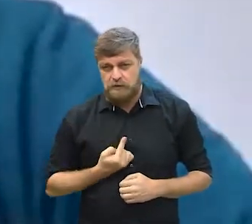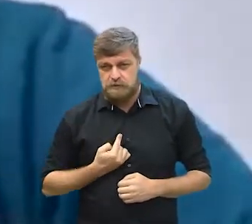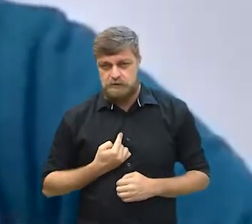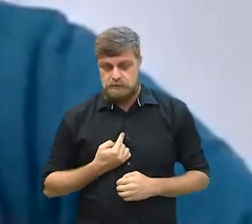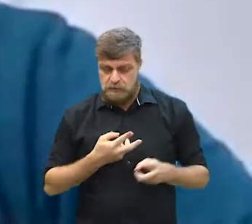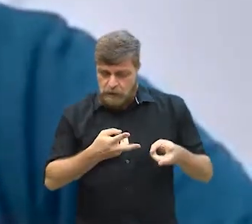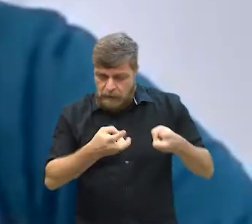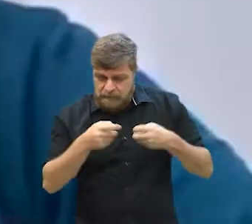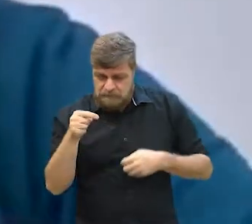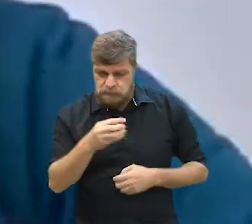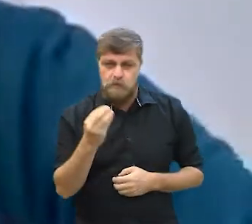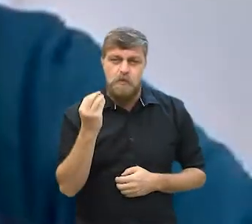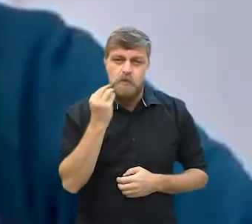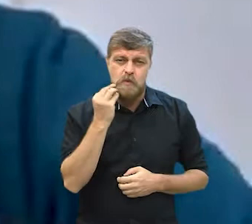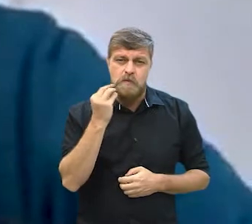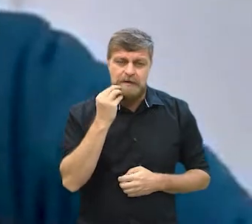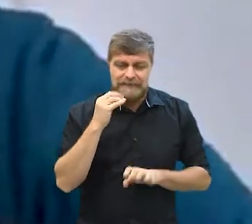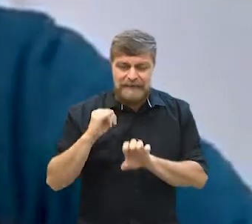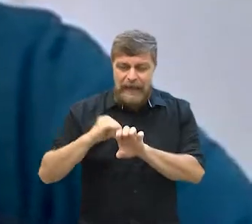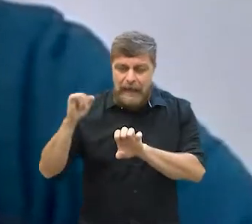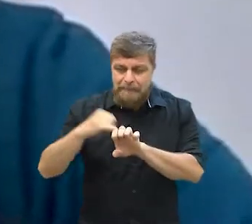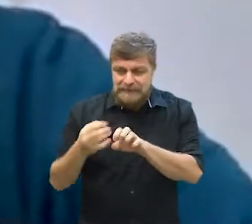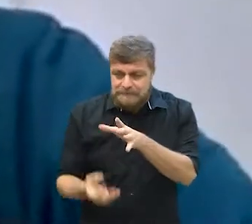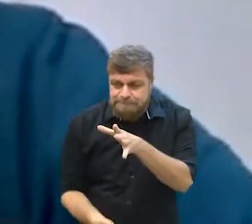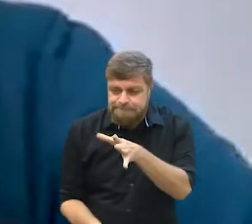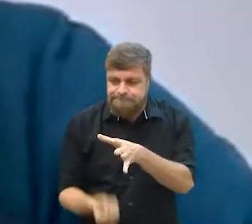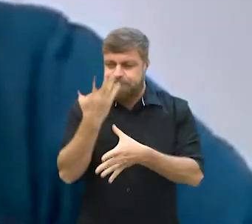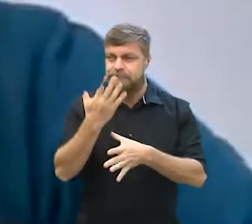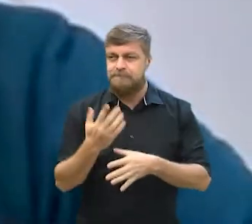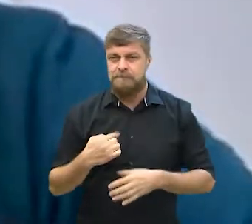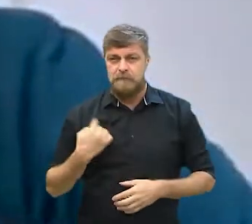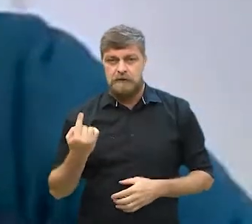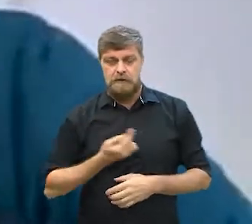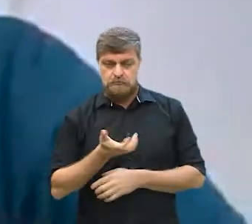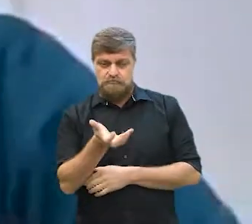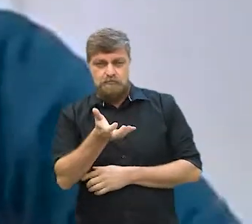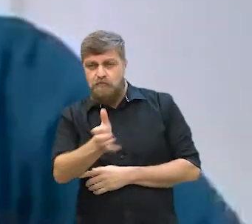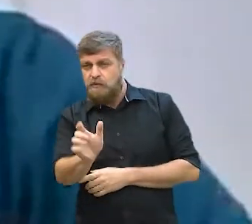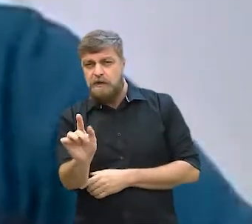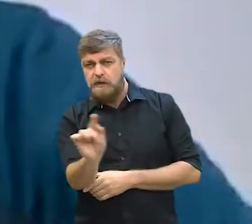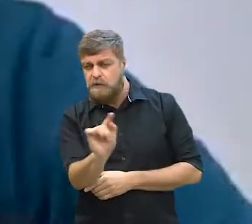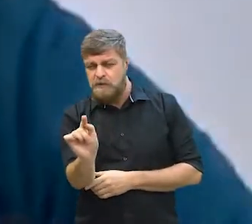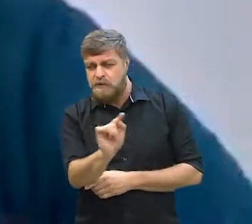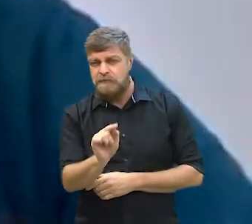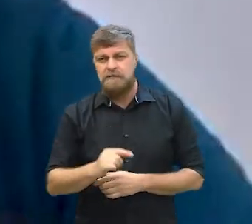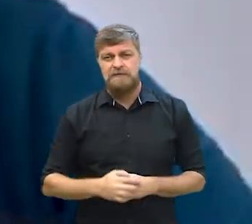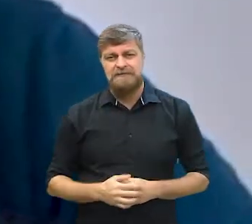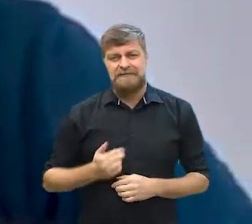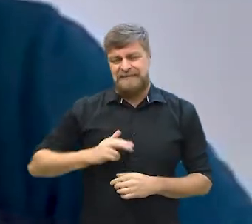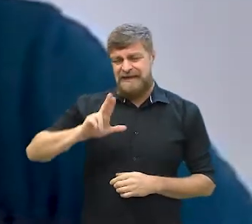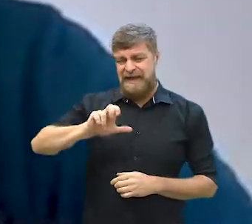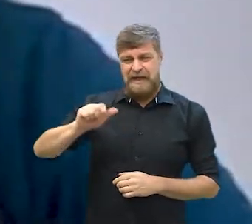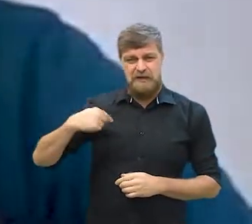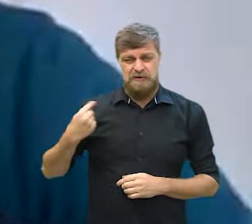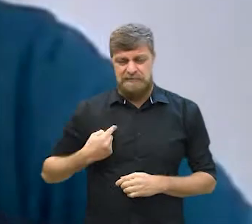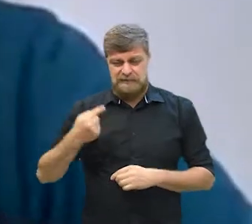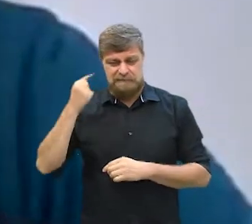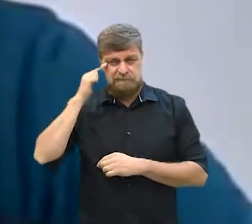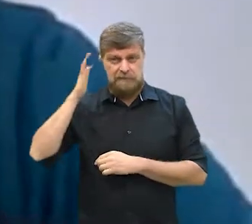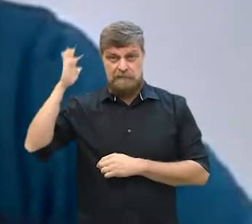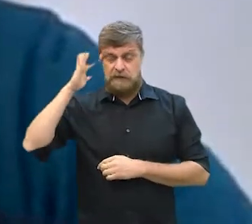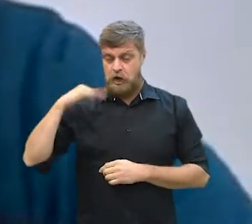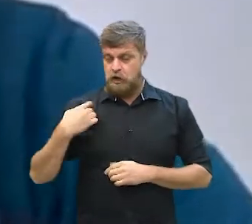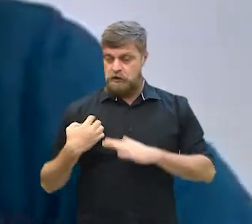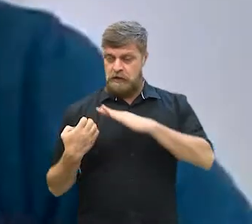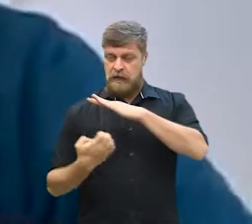quando nós enxergamos essa oportunidade de empreendedorismo, nós não queríamos, né, nós nunca tivemos a